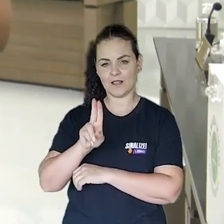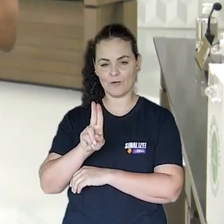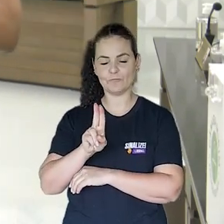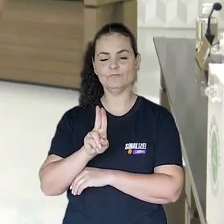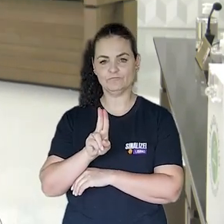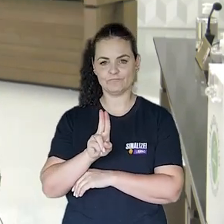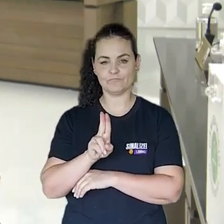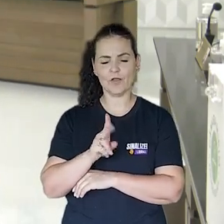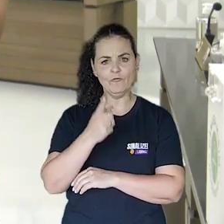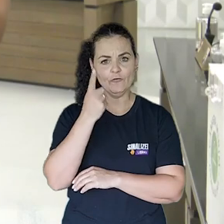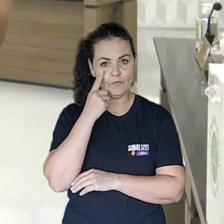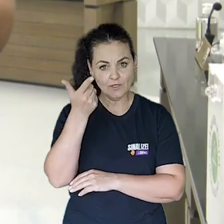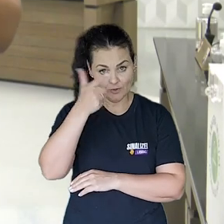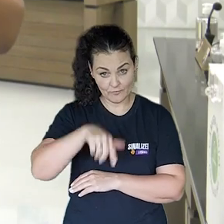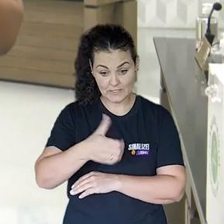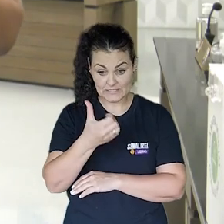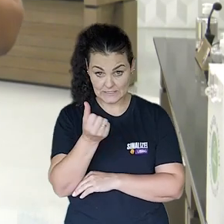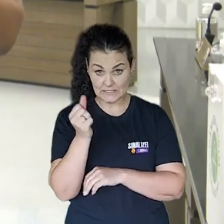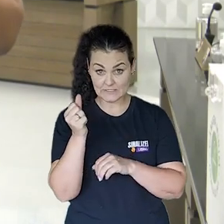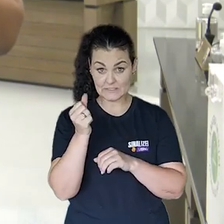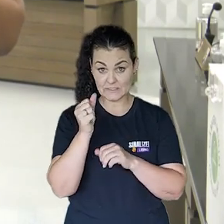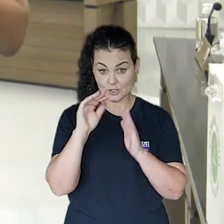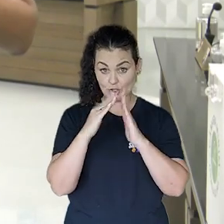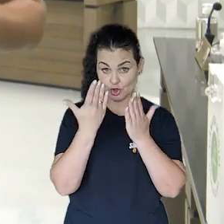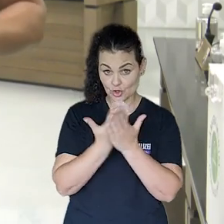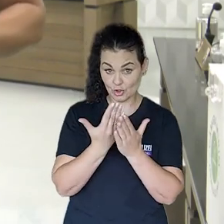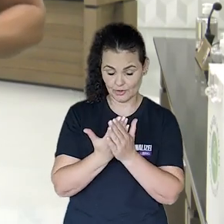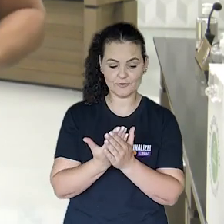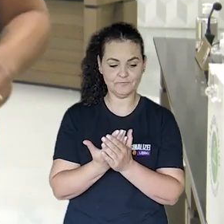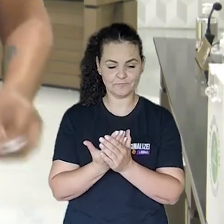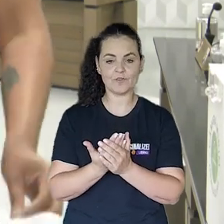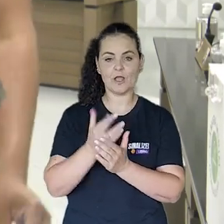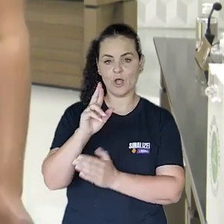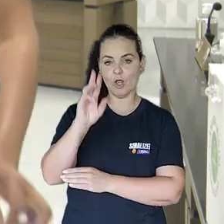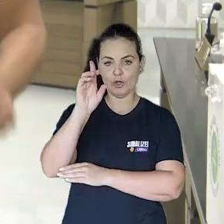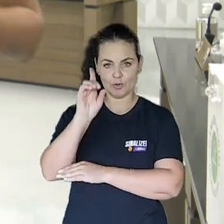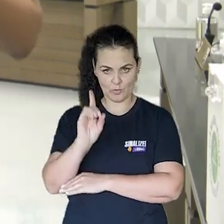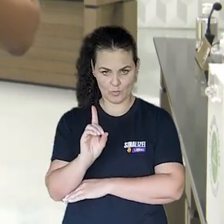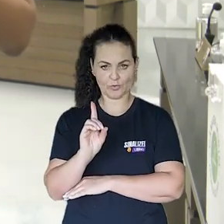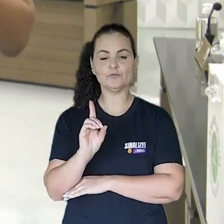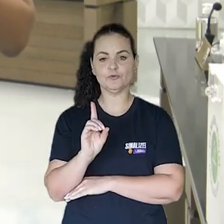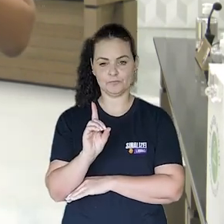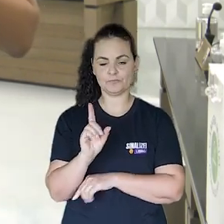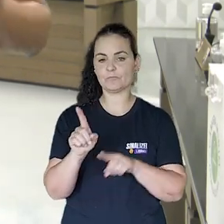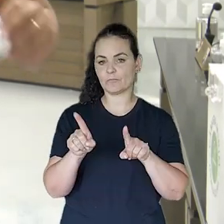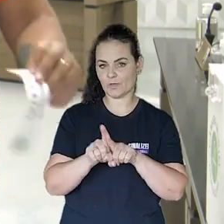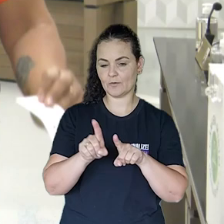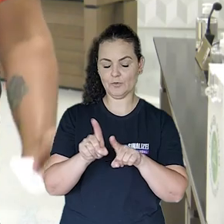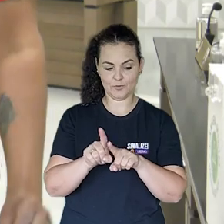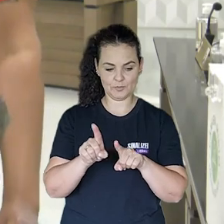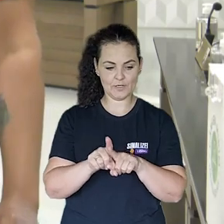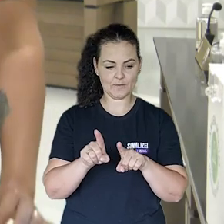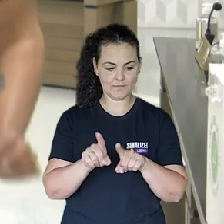Dorbus, Helmut Guilherme Duvi, Santo Estevão,